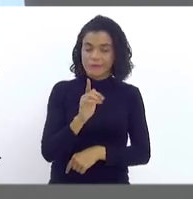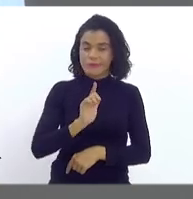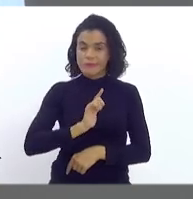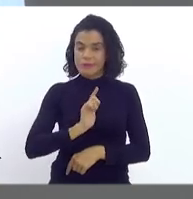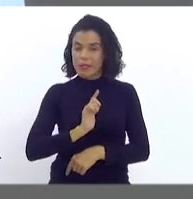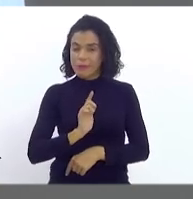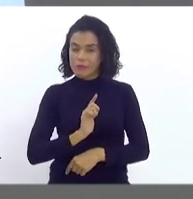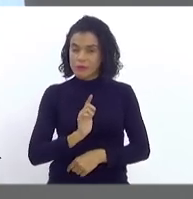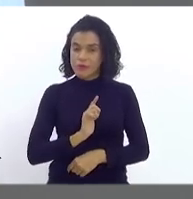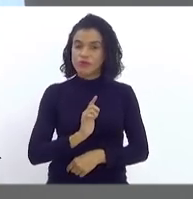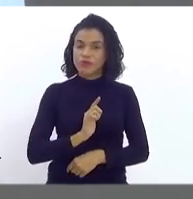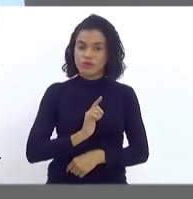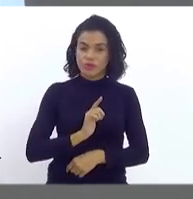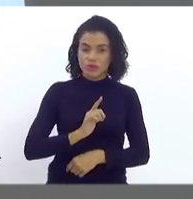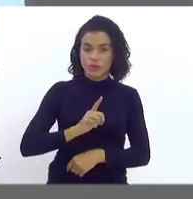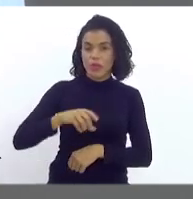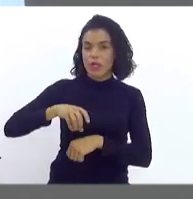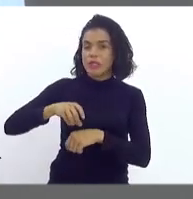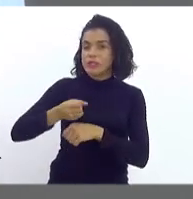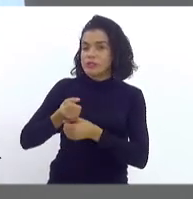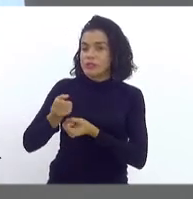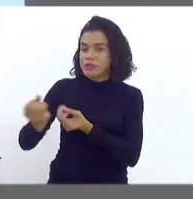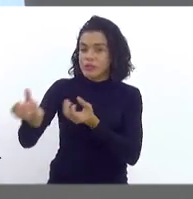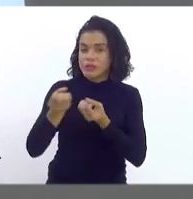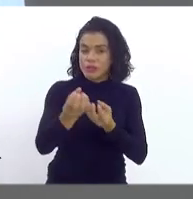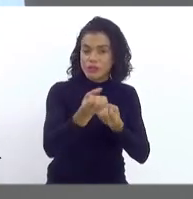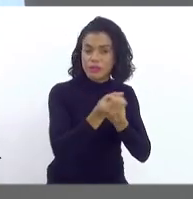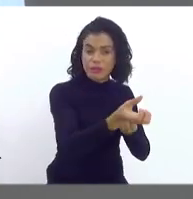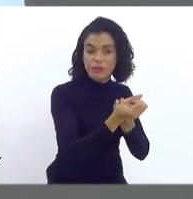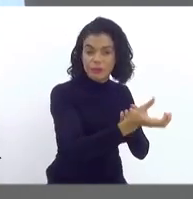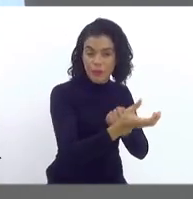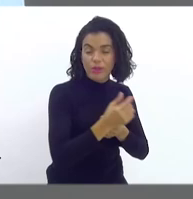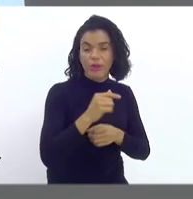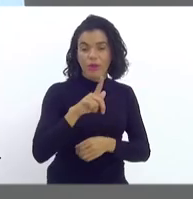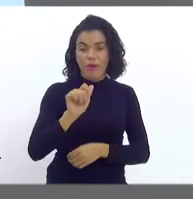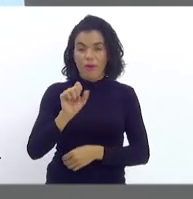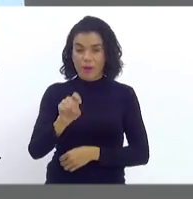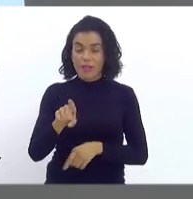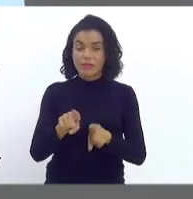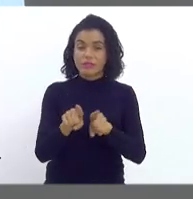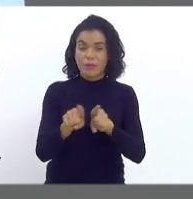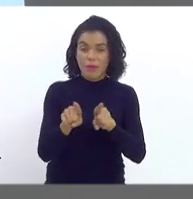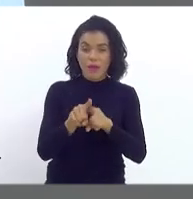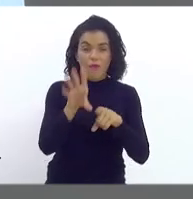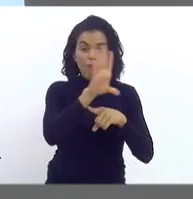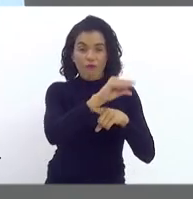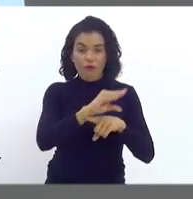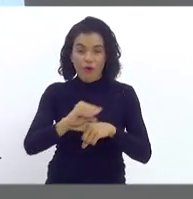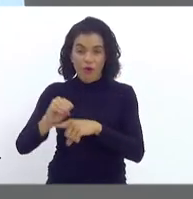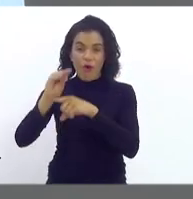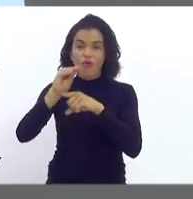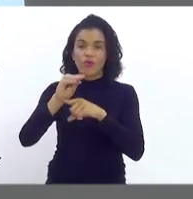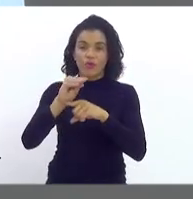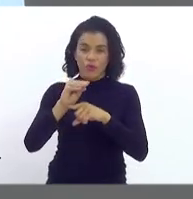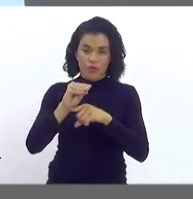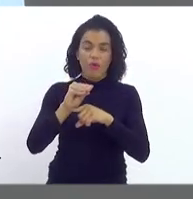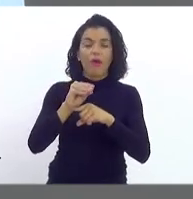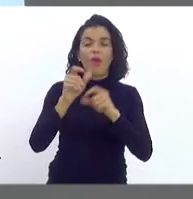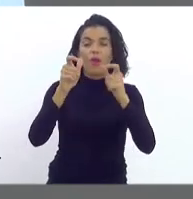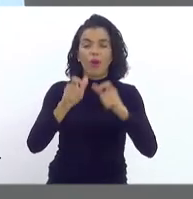temos tanto distribuição de gás quanto geração fotovoltaica, que são duas plantas no